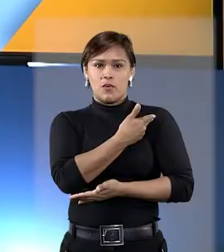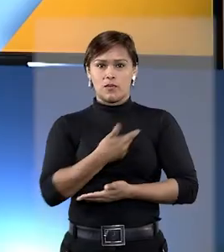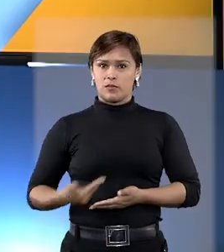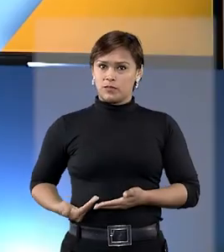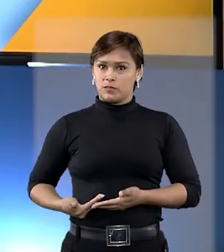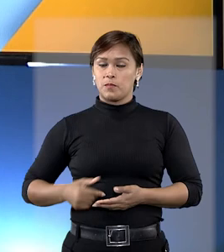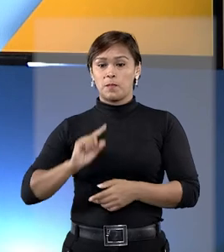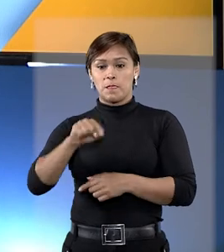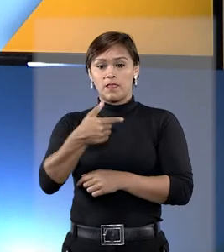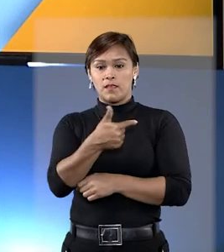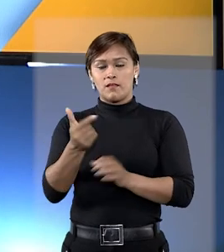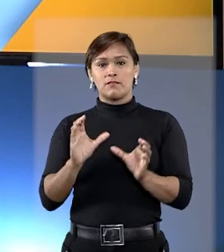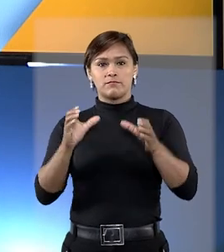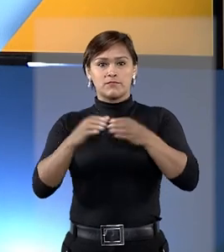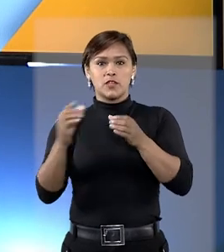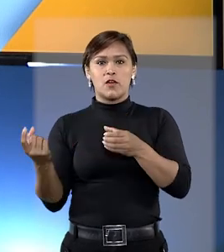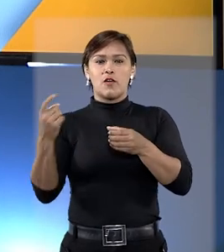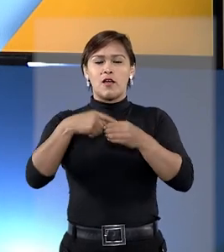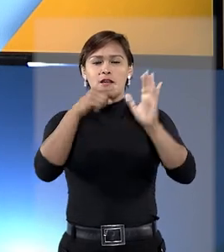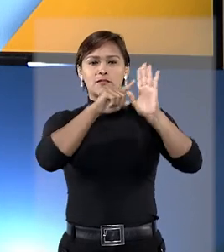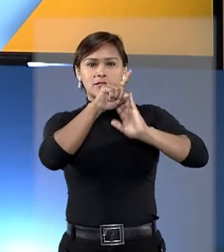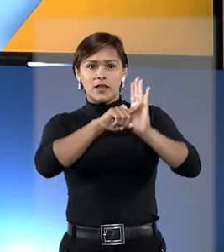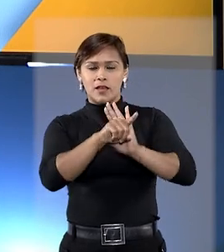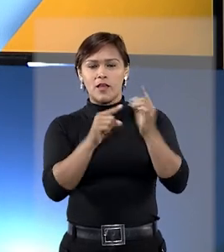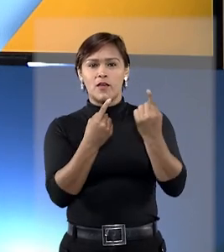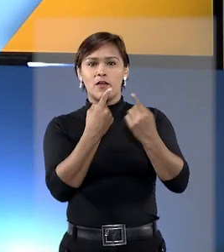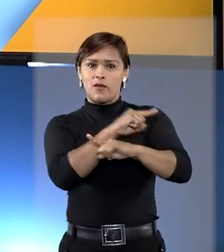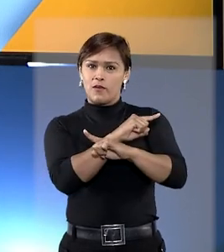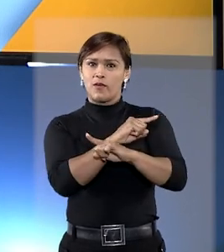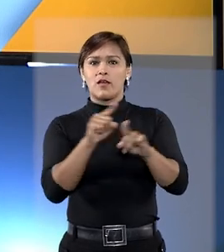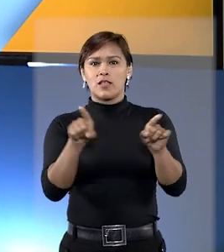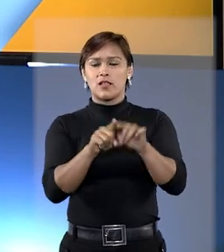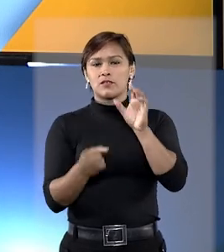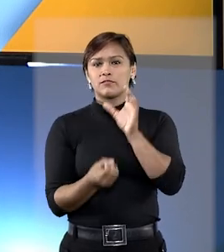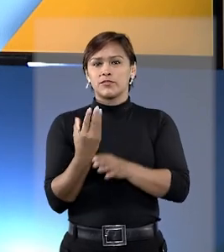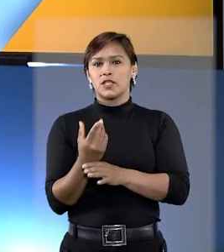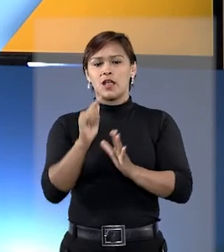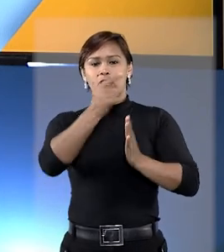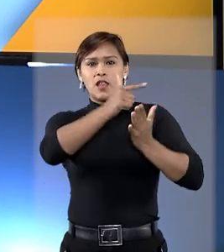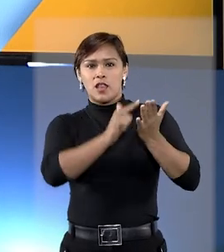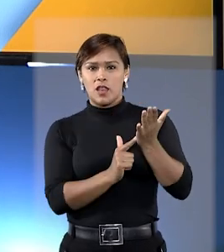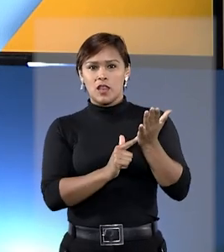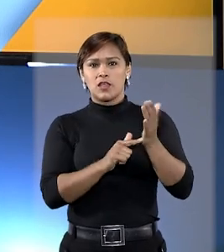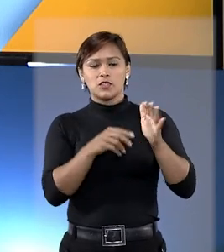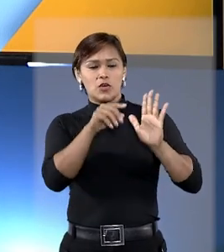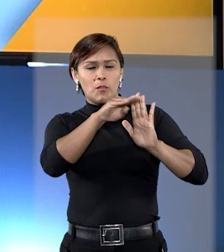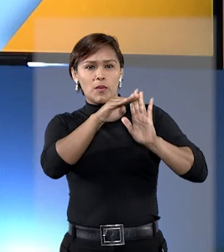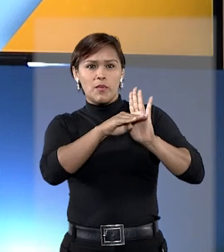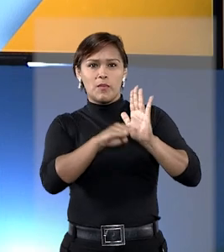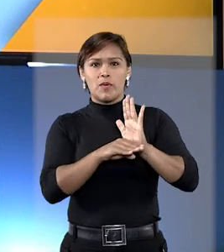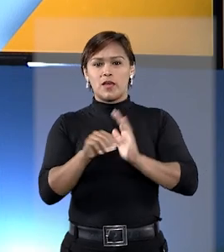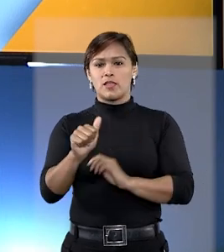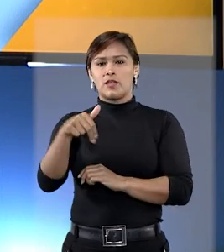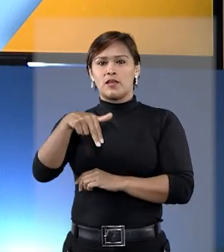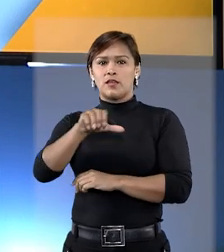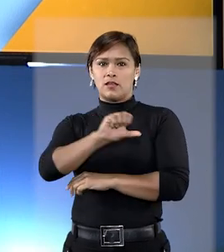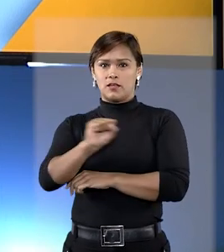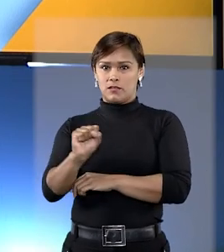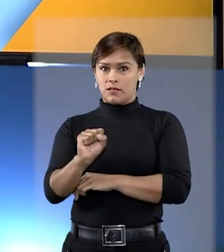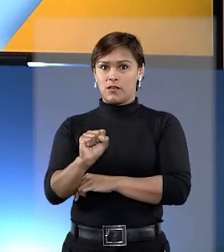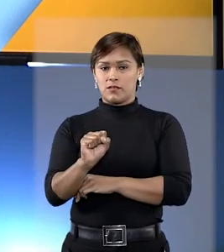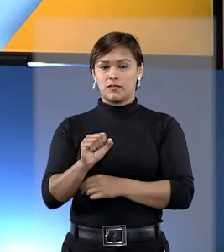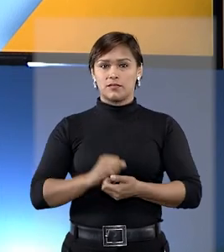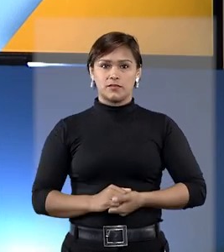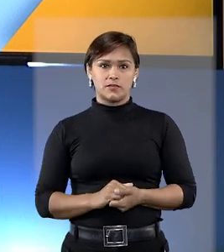público. E a segunda sessão retomou a análise da controvérsia sobre a natureza da lista de procedimentos da Agência Nacional de